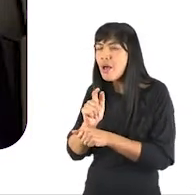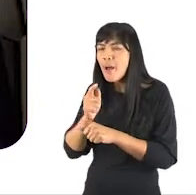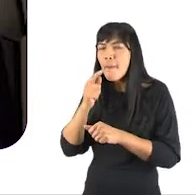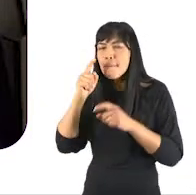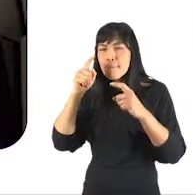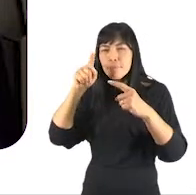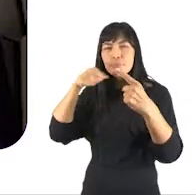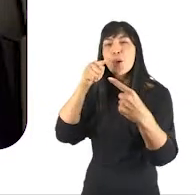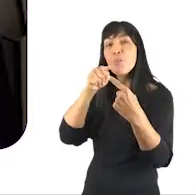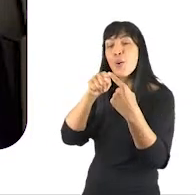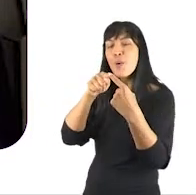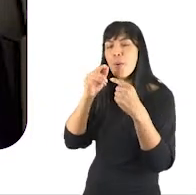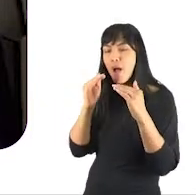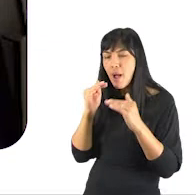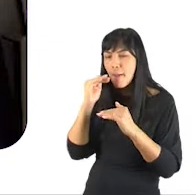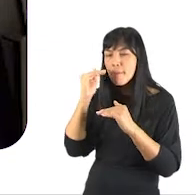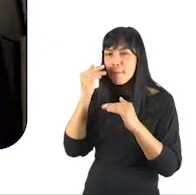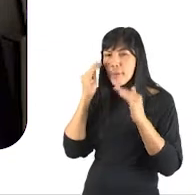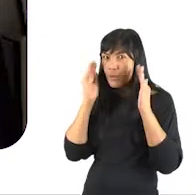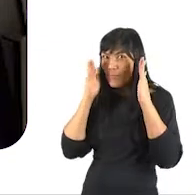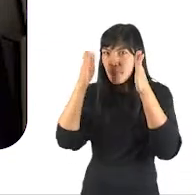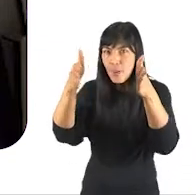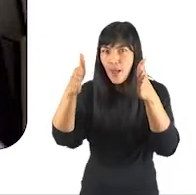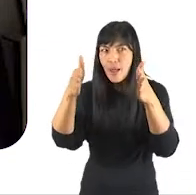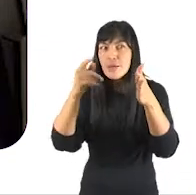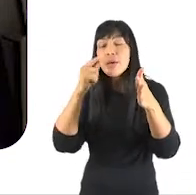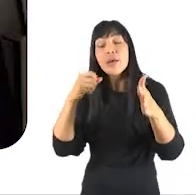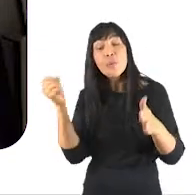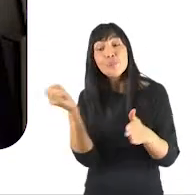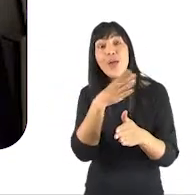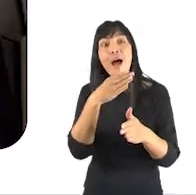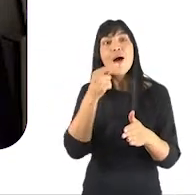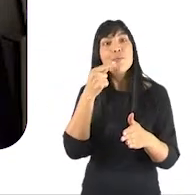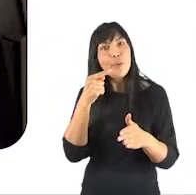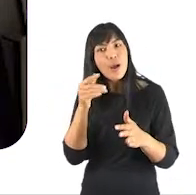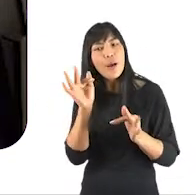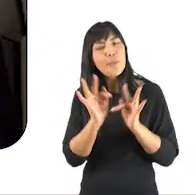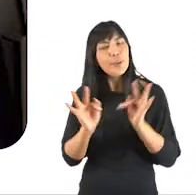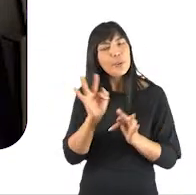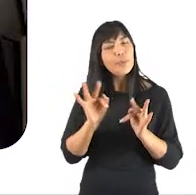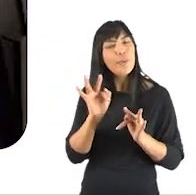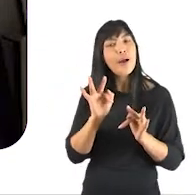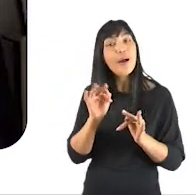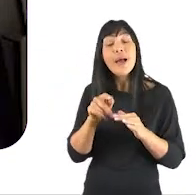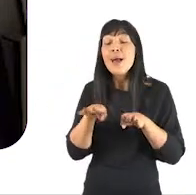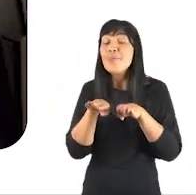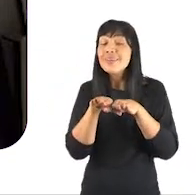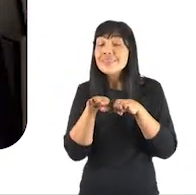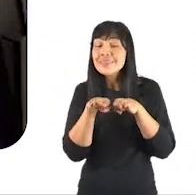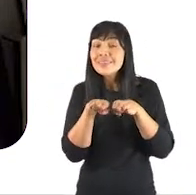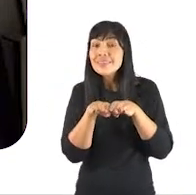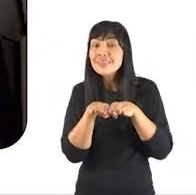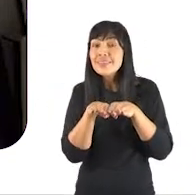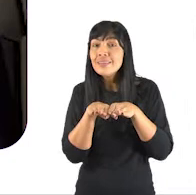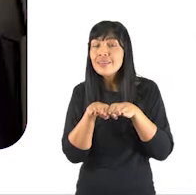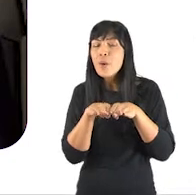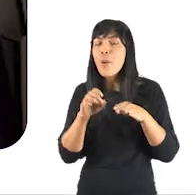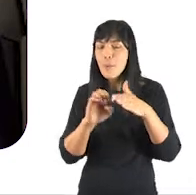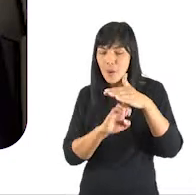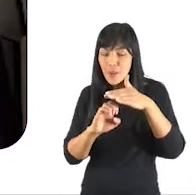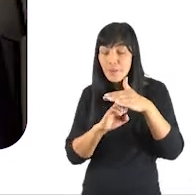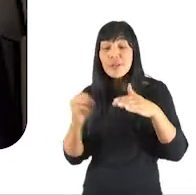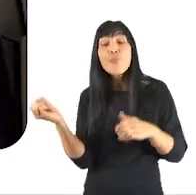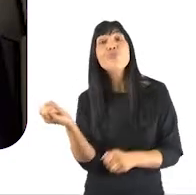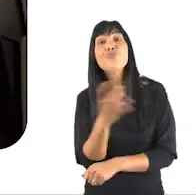maior que simplesmente de ser uma empresa inovadora do ponto de vista tecnológico, mas ela vai ser uma